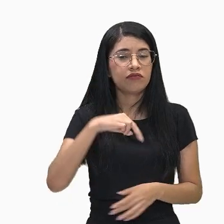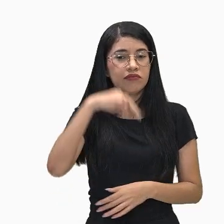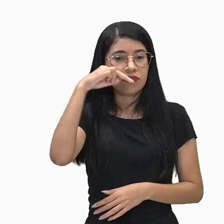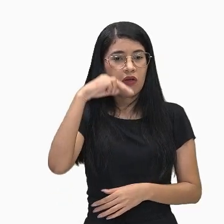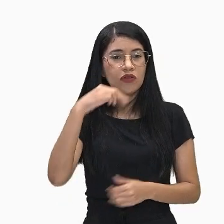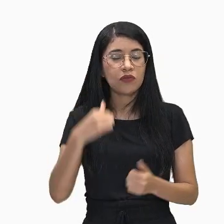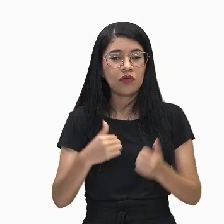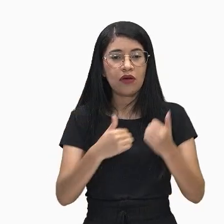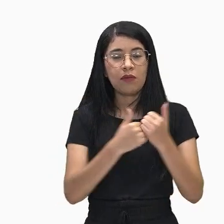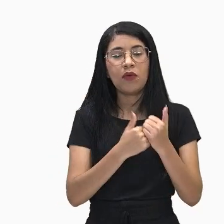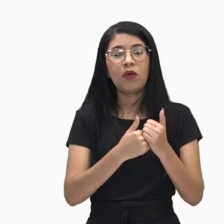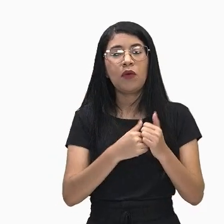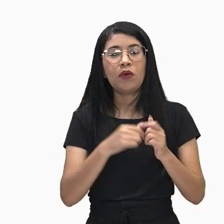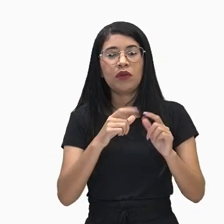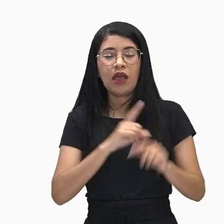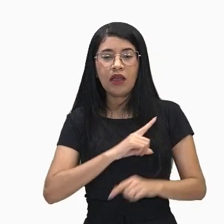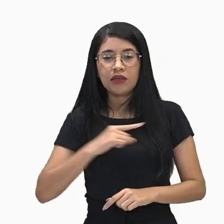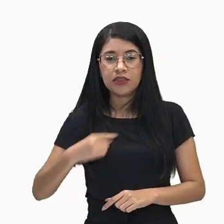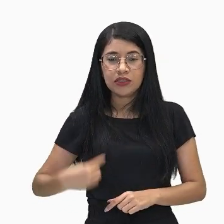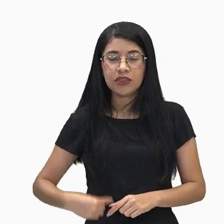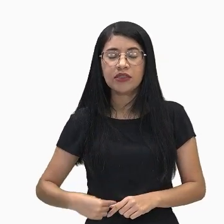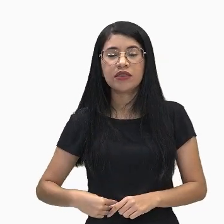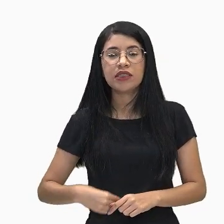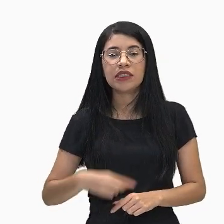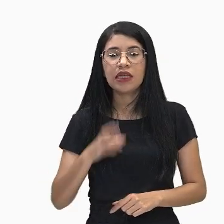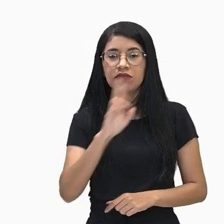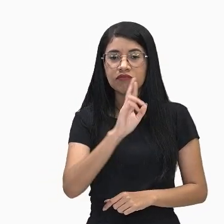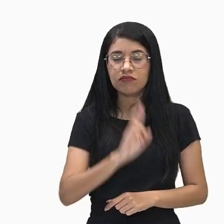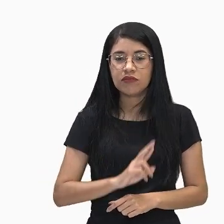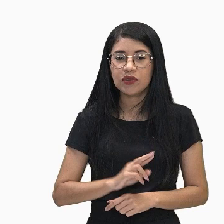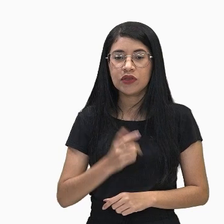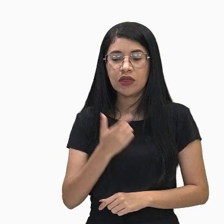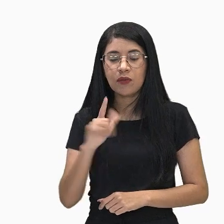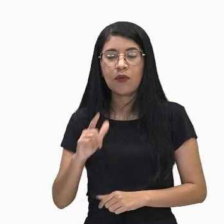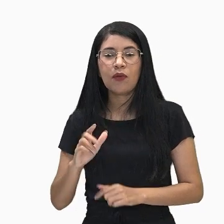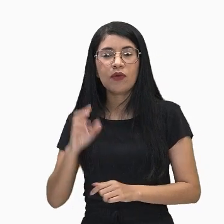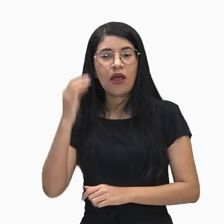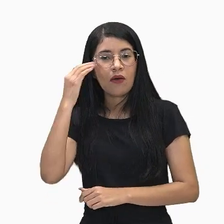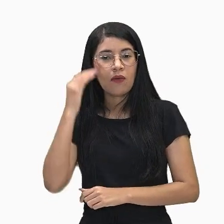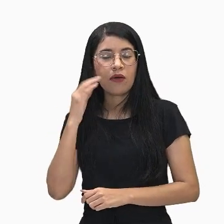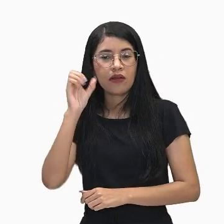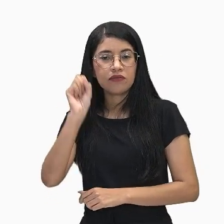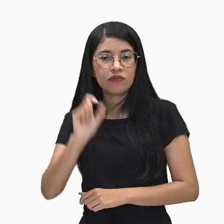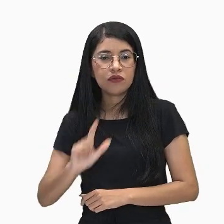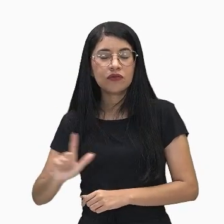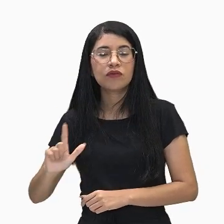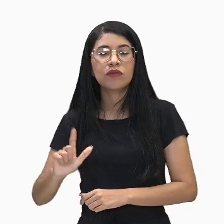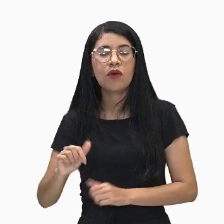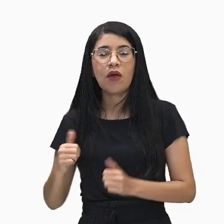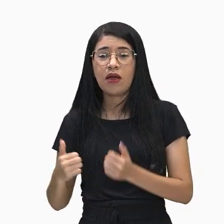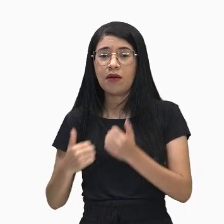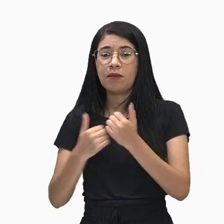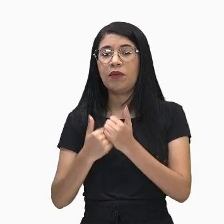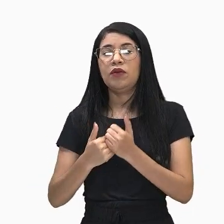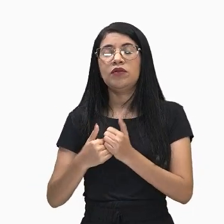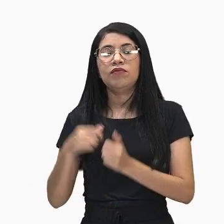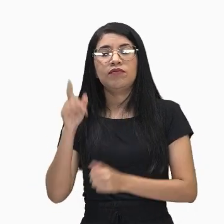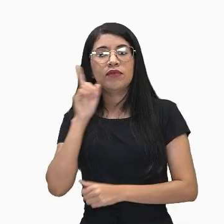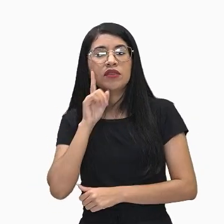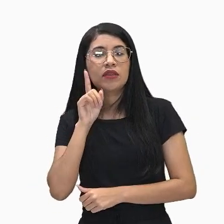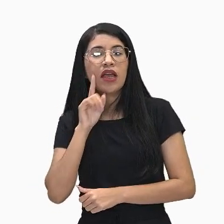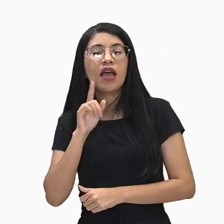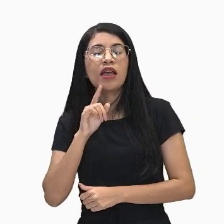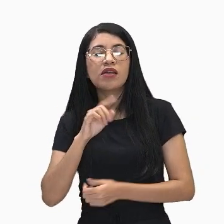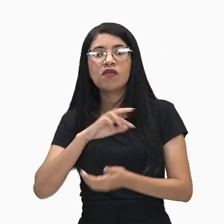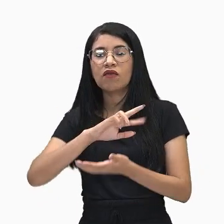China, Estados Unidos e União Soviética, e do outro a Coreia do Sul, com apoio dos Estados Unidos e as